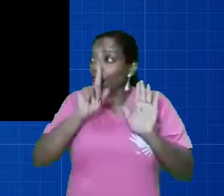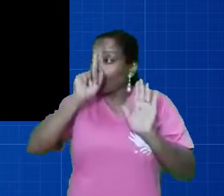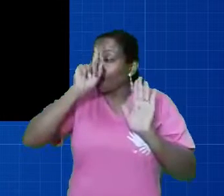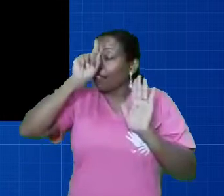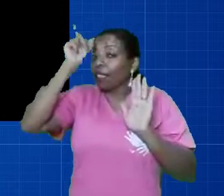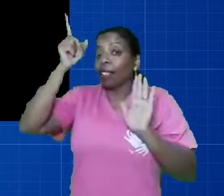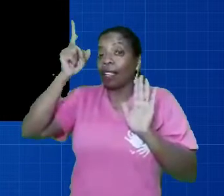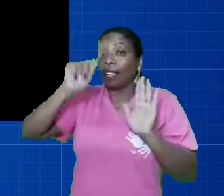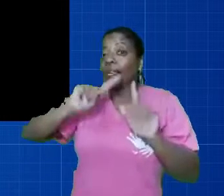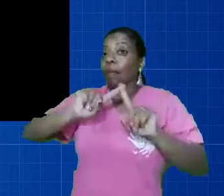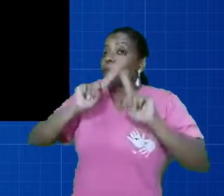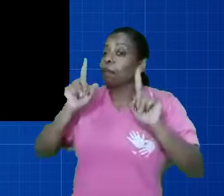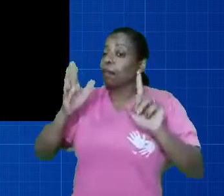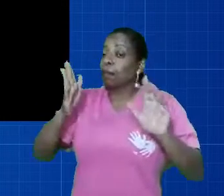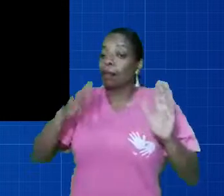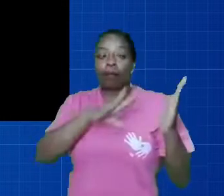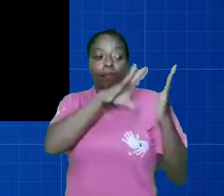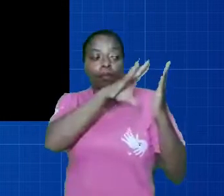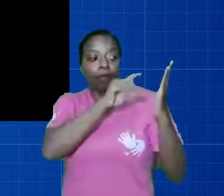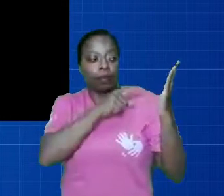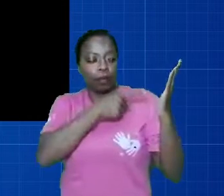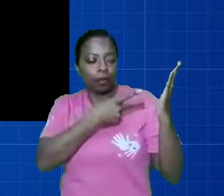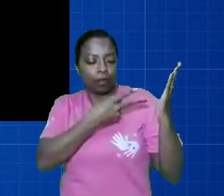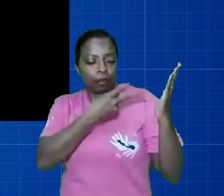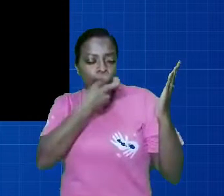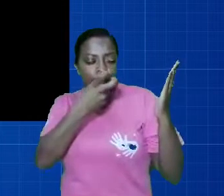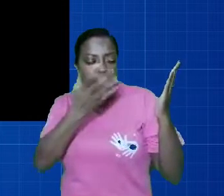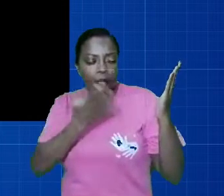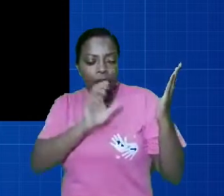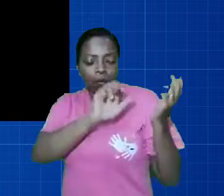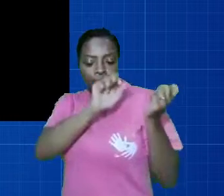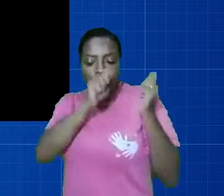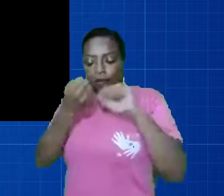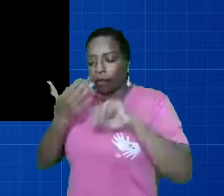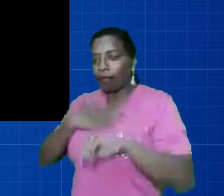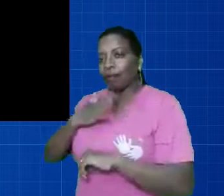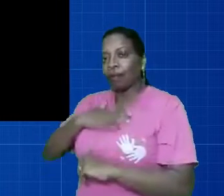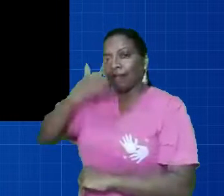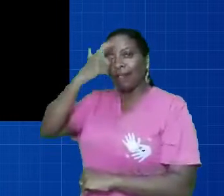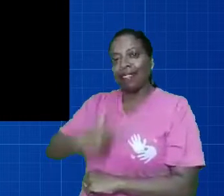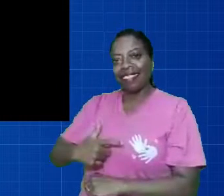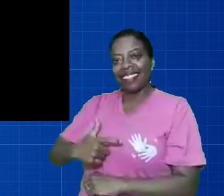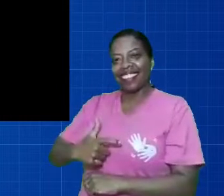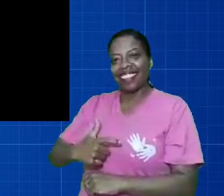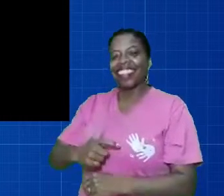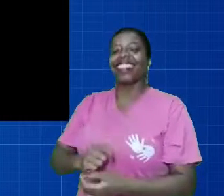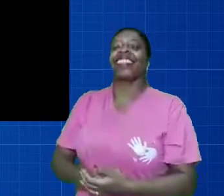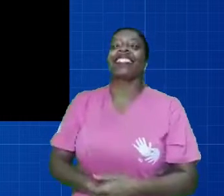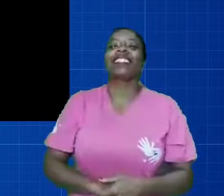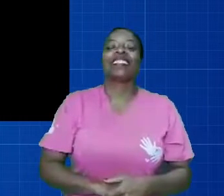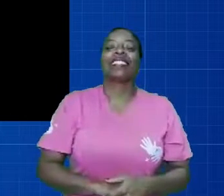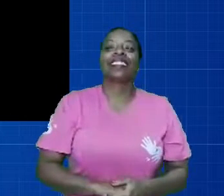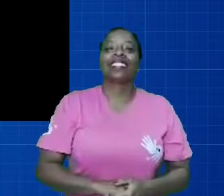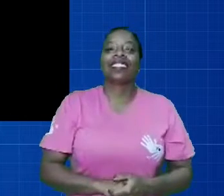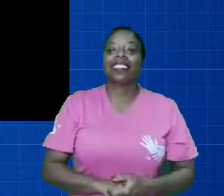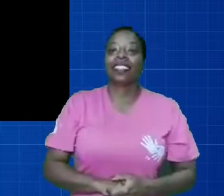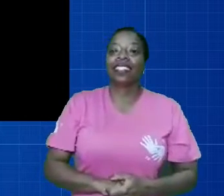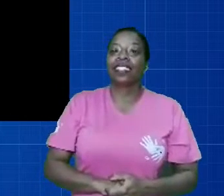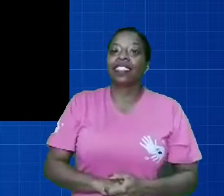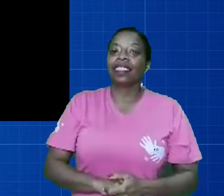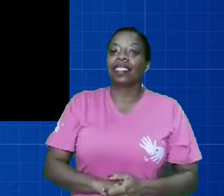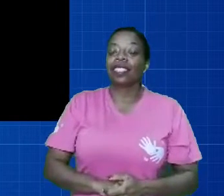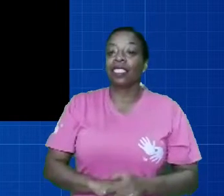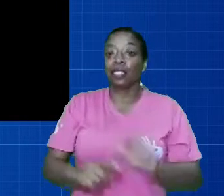criadora a partir da referência da imagem principal, que foi a do Amenófis IV. Então, a lei